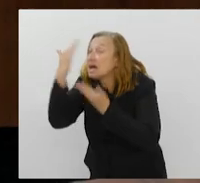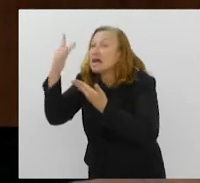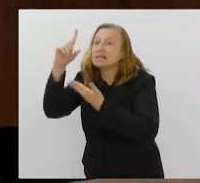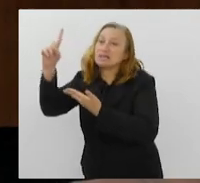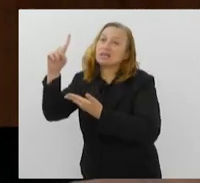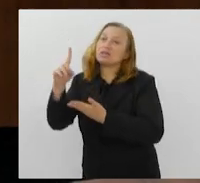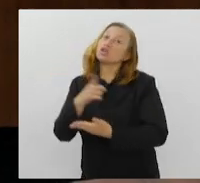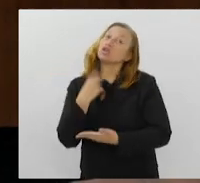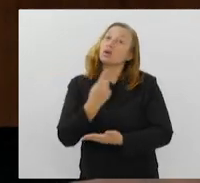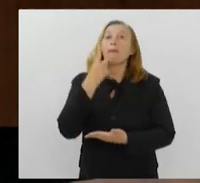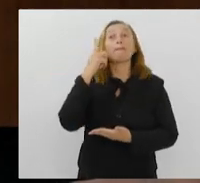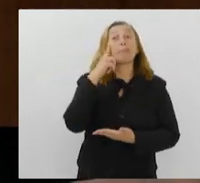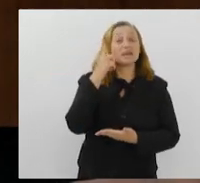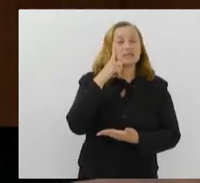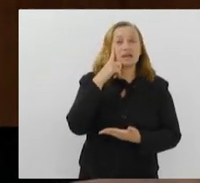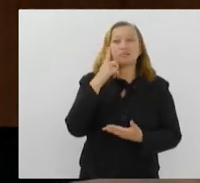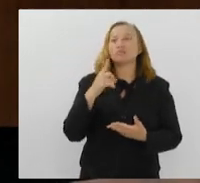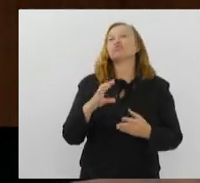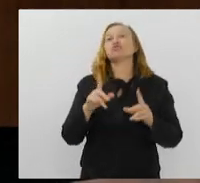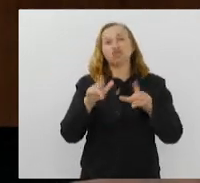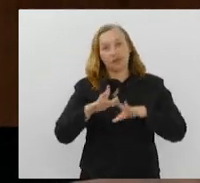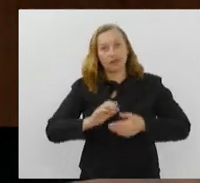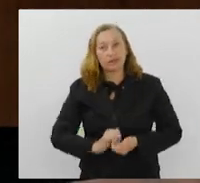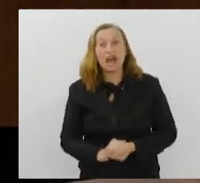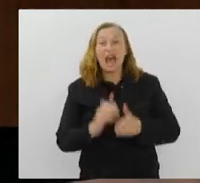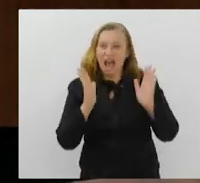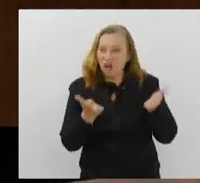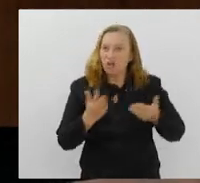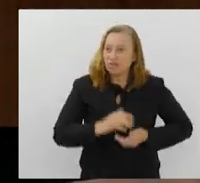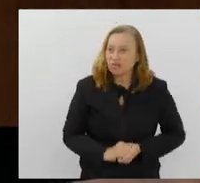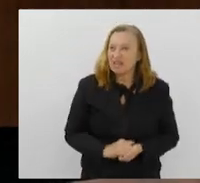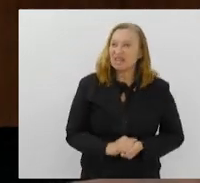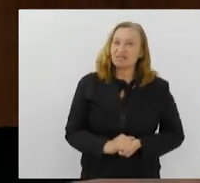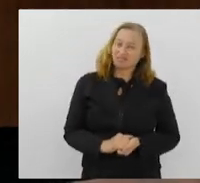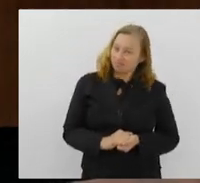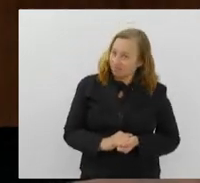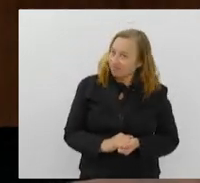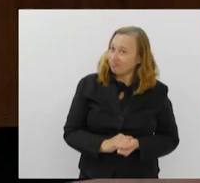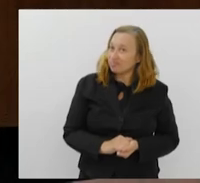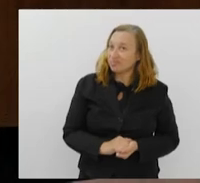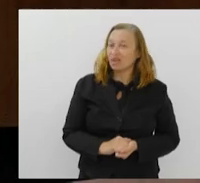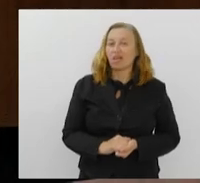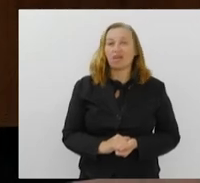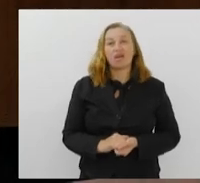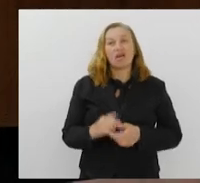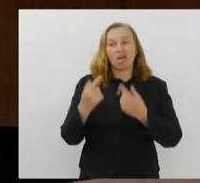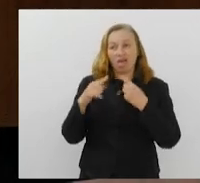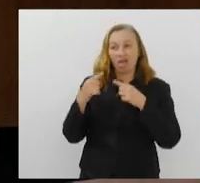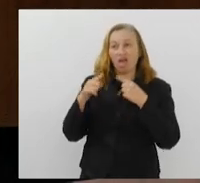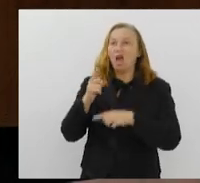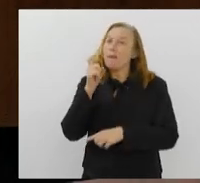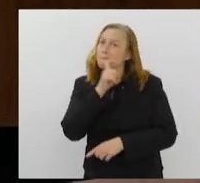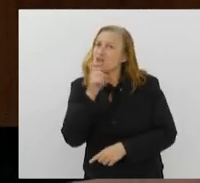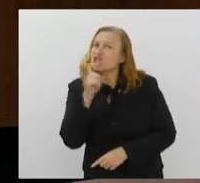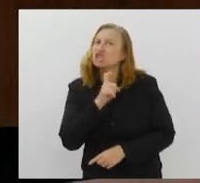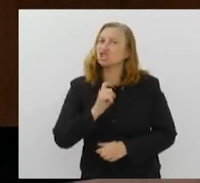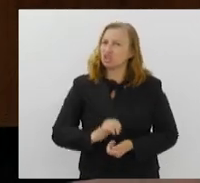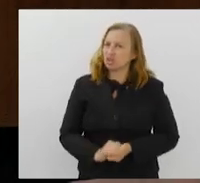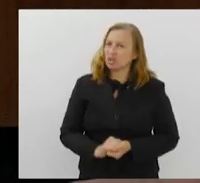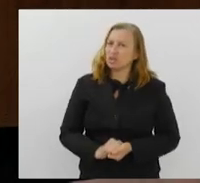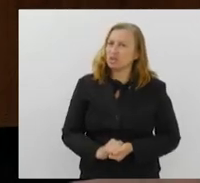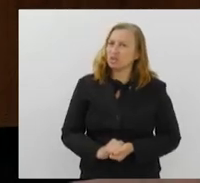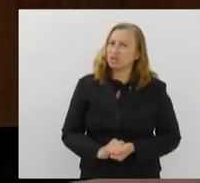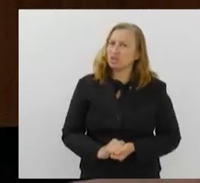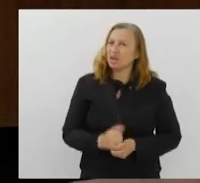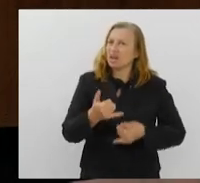que nós pensamos totalmente diferente. Agora, fazer ladainha, mentira e